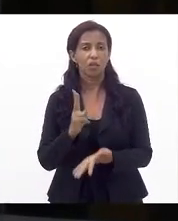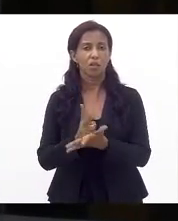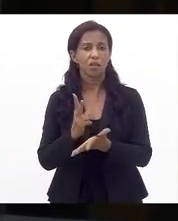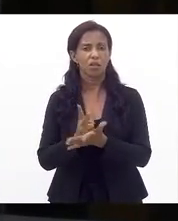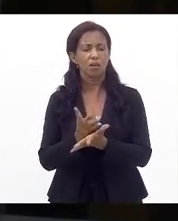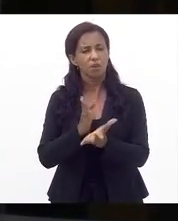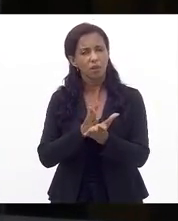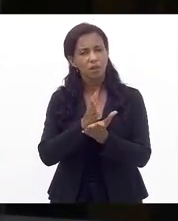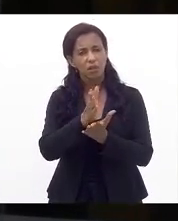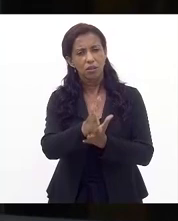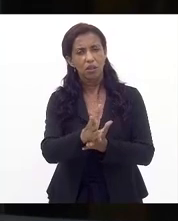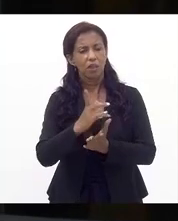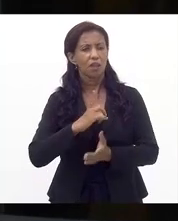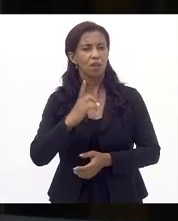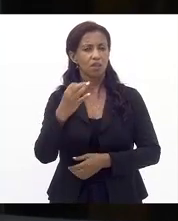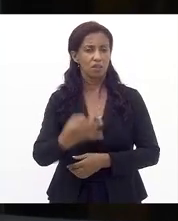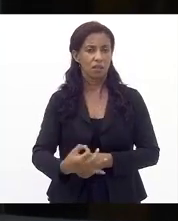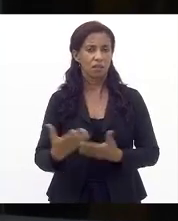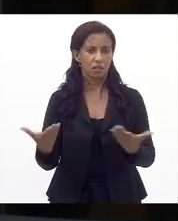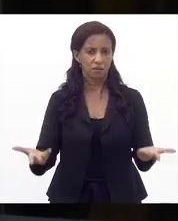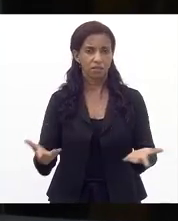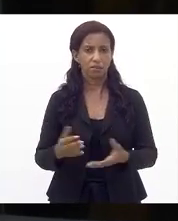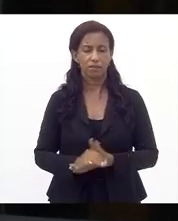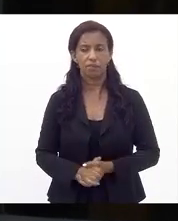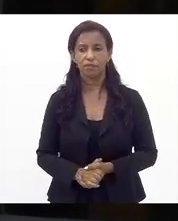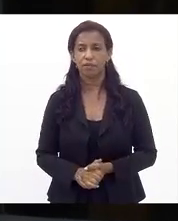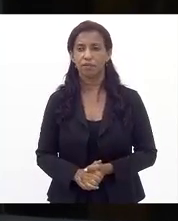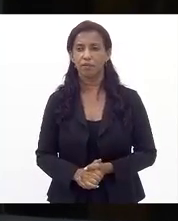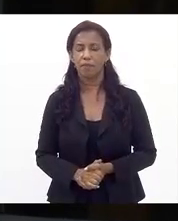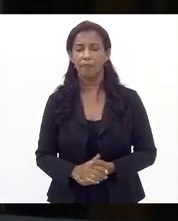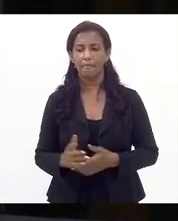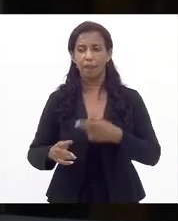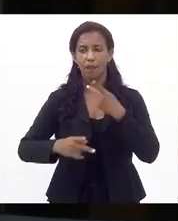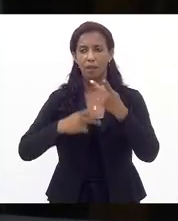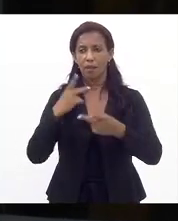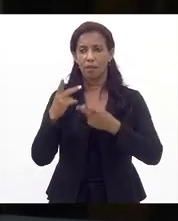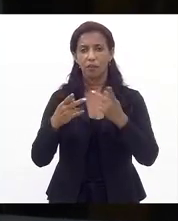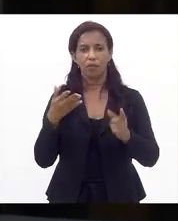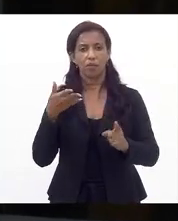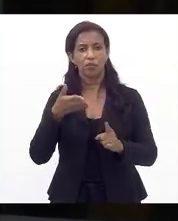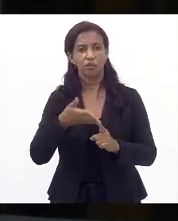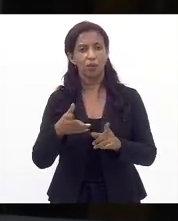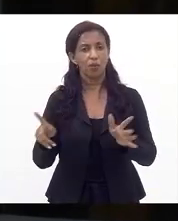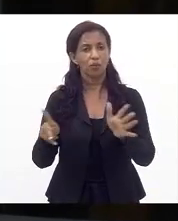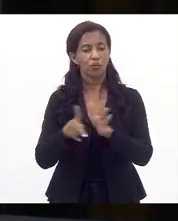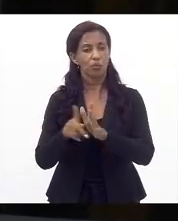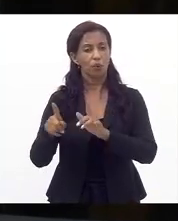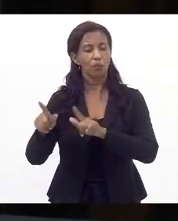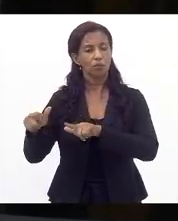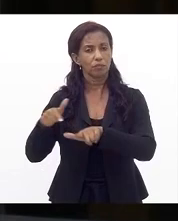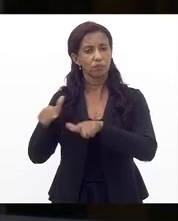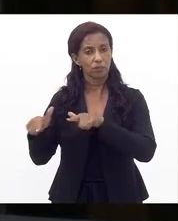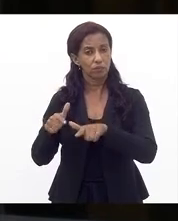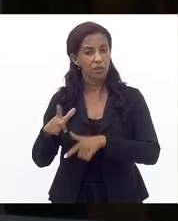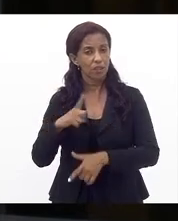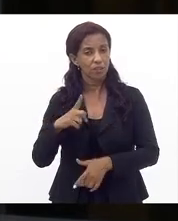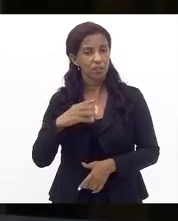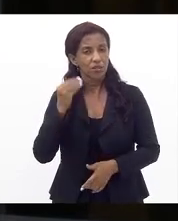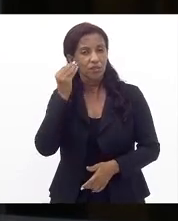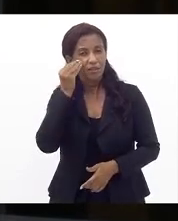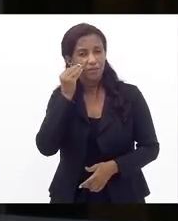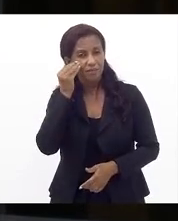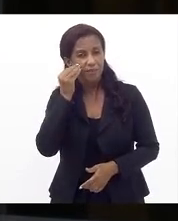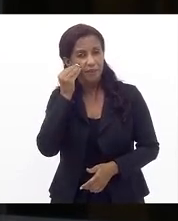sempre essa direção tem uma certeza disso E aí eu falo mais diretamente para os próprios servidores o que a gente tem tentado